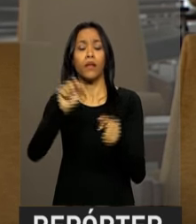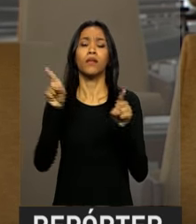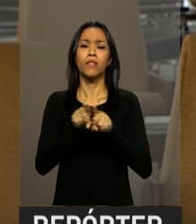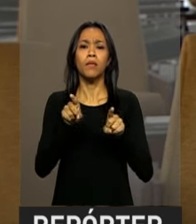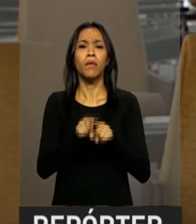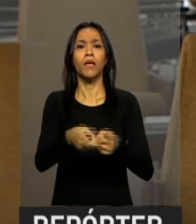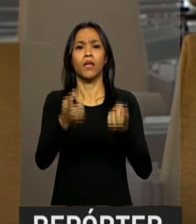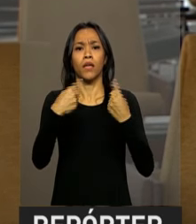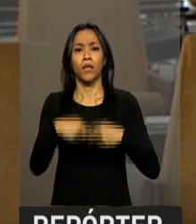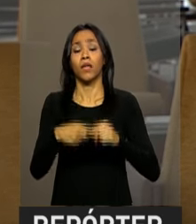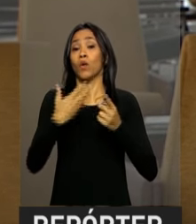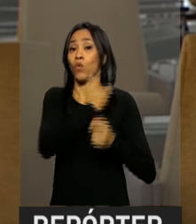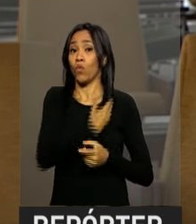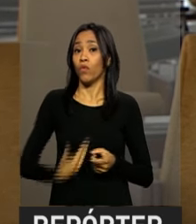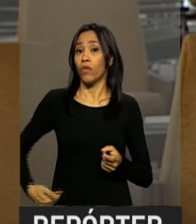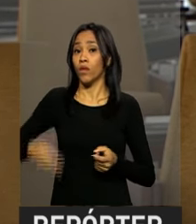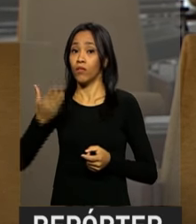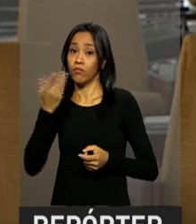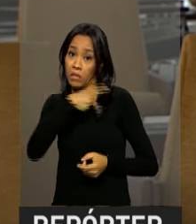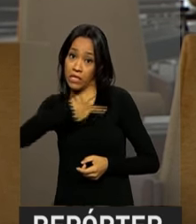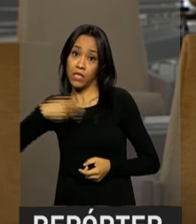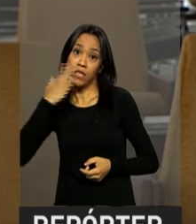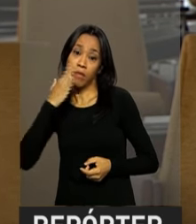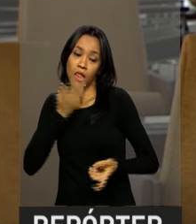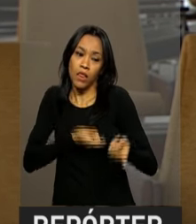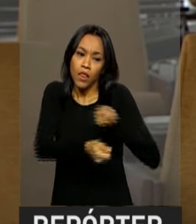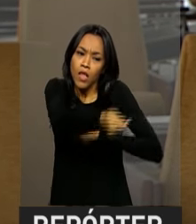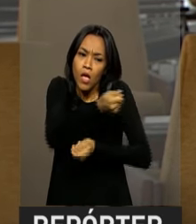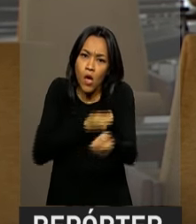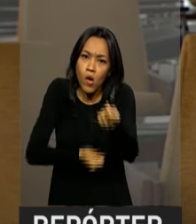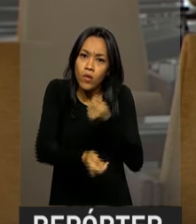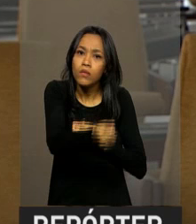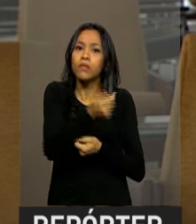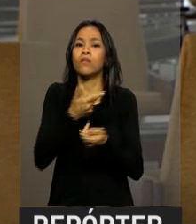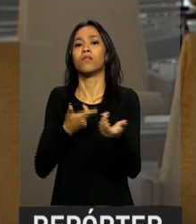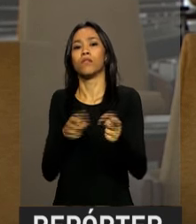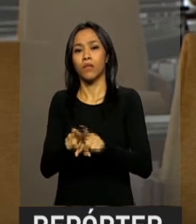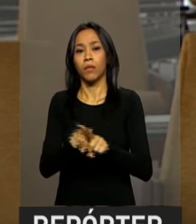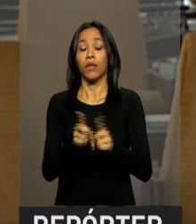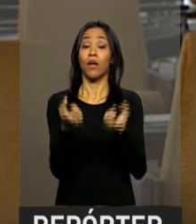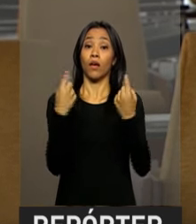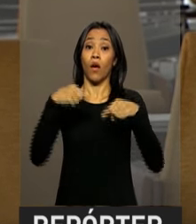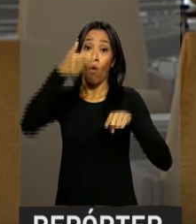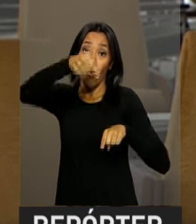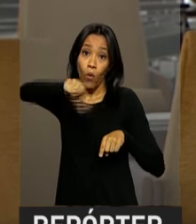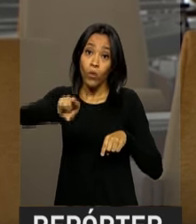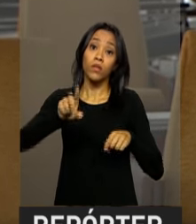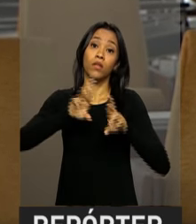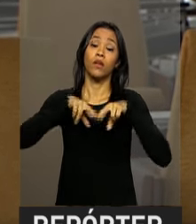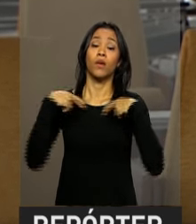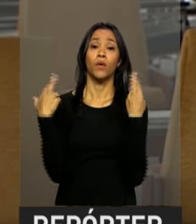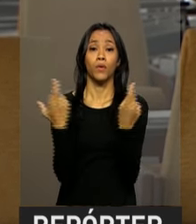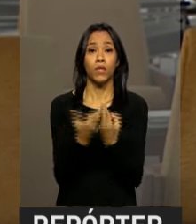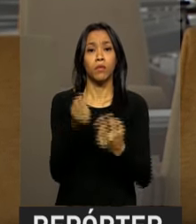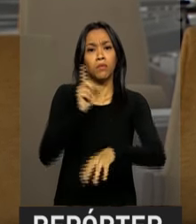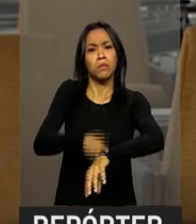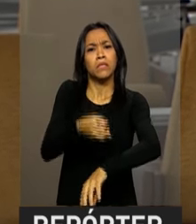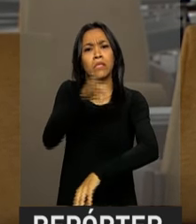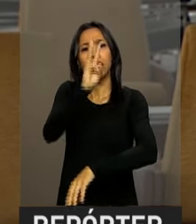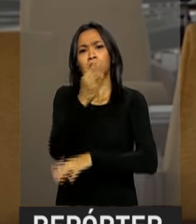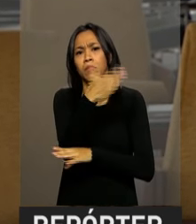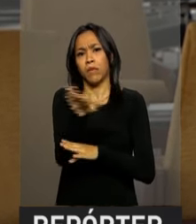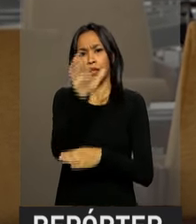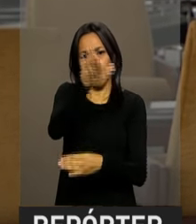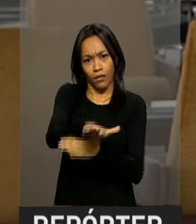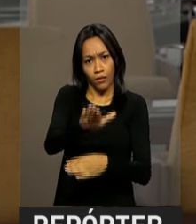congresso bom na parte da tarde Michel Temer tem agenda aqui no Palácio do Planalto com ministros de estado às 3:30 da tarde o